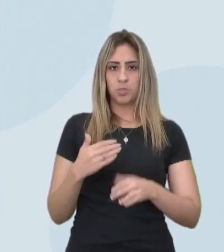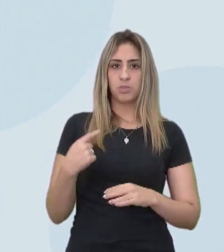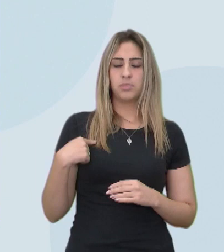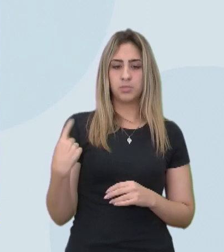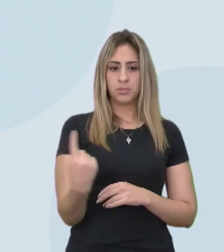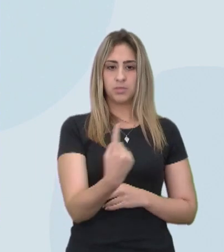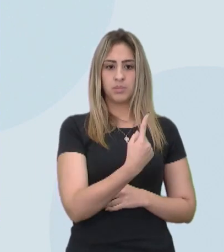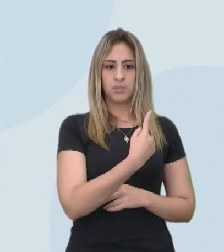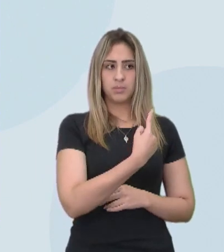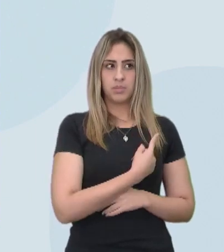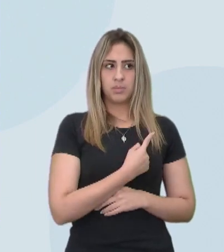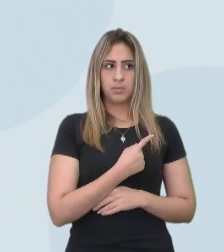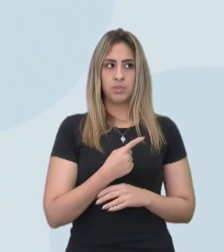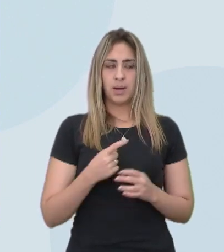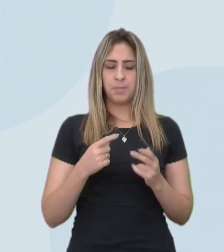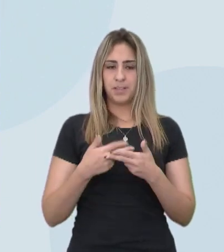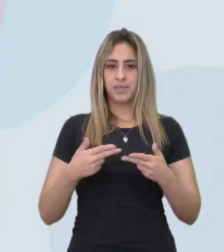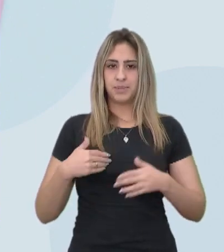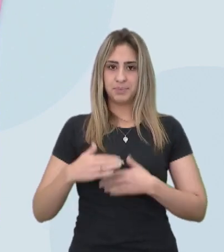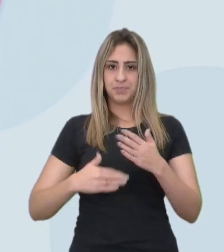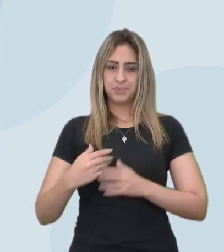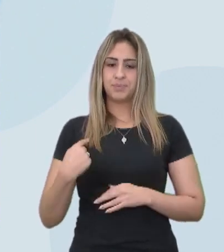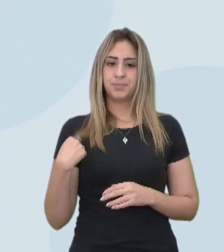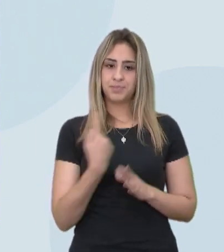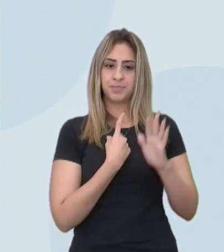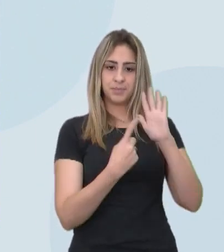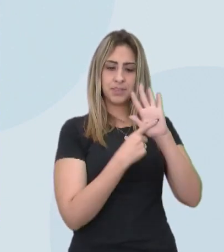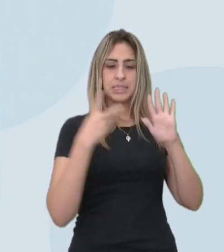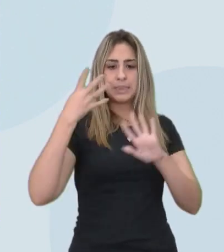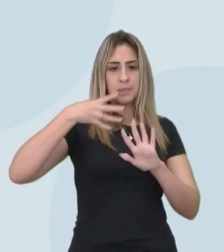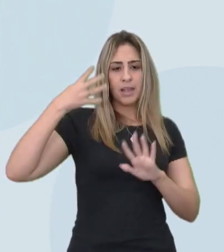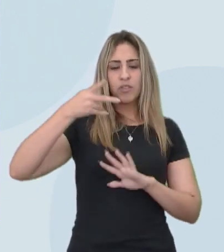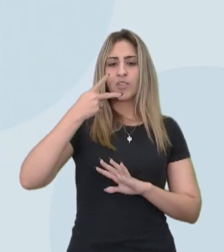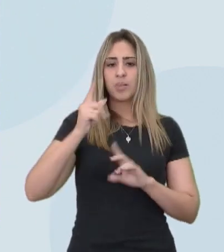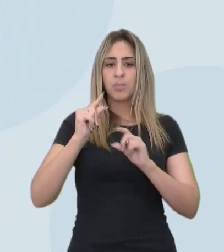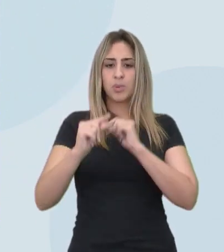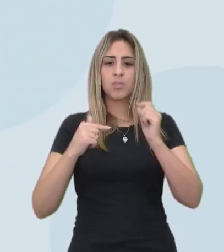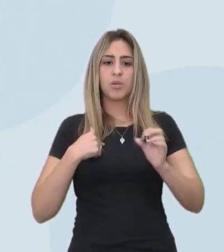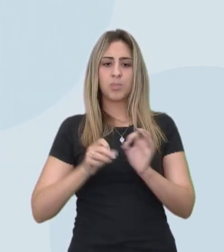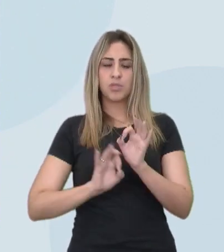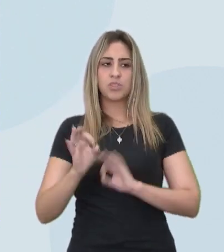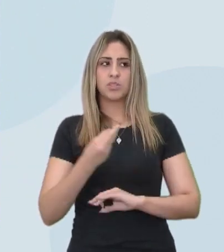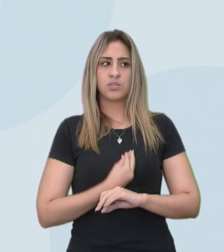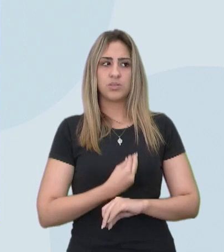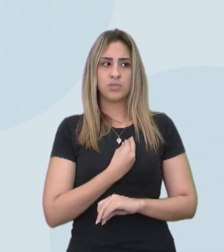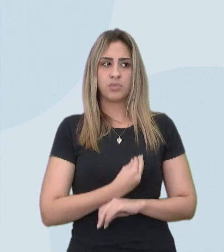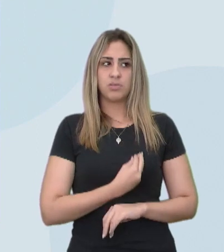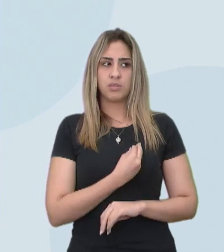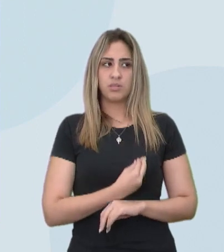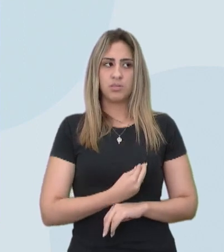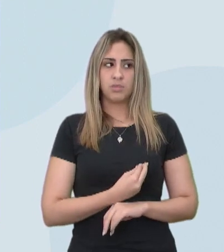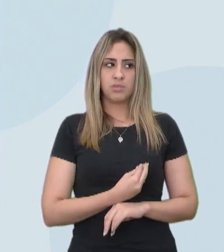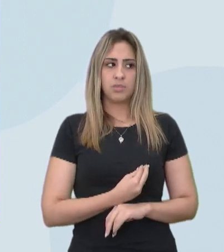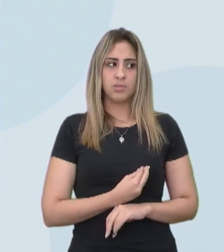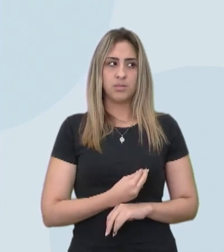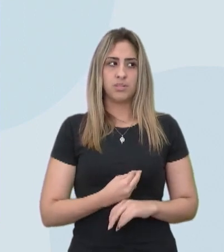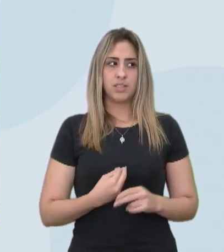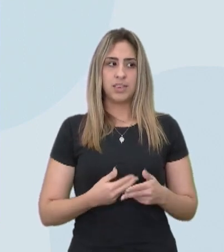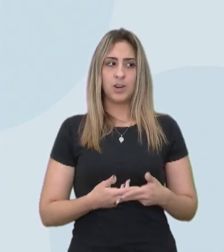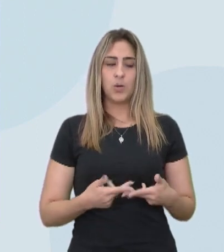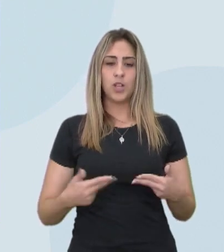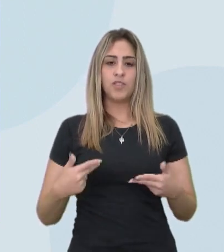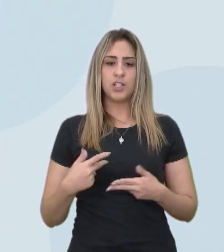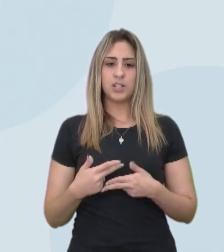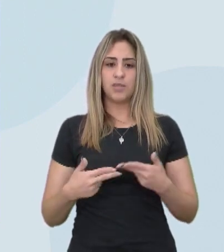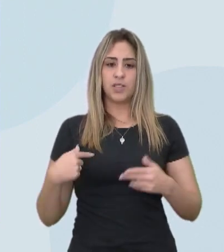não pode faltar comida. Dentro desse seminário, falando um pouquinho do meu projeto de vida, eu tenho uma grande amiga, a